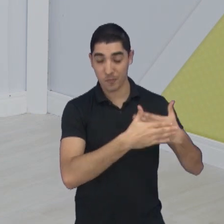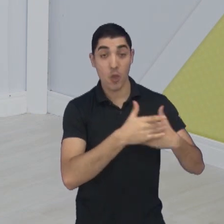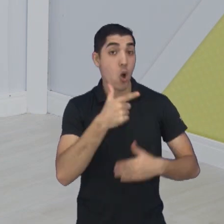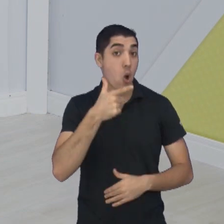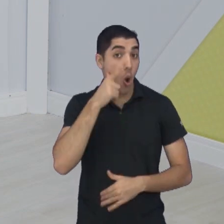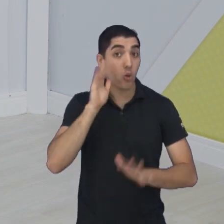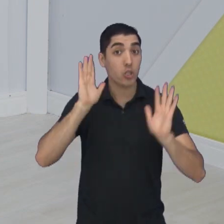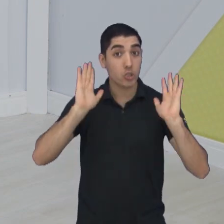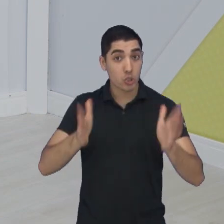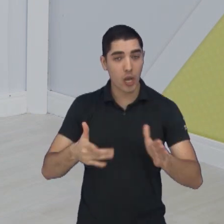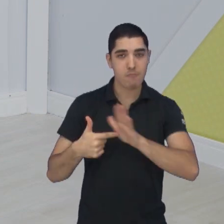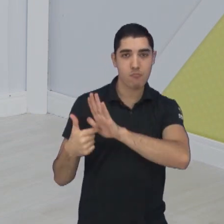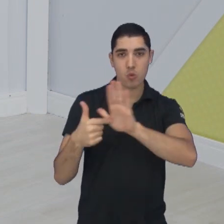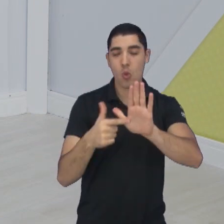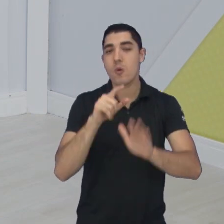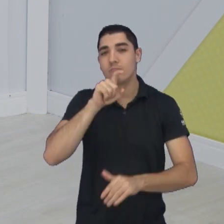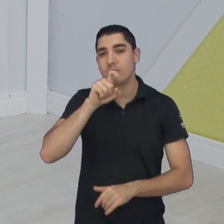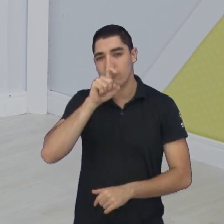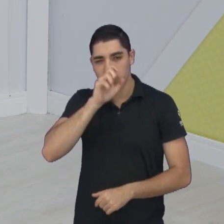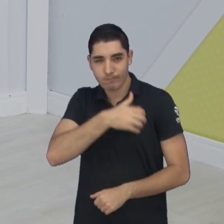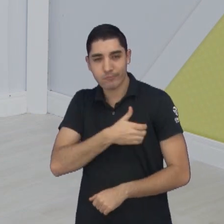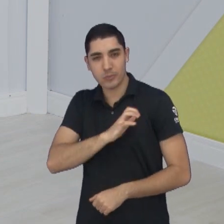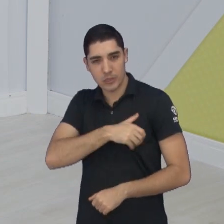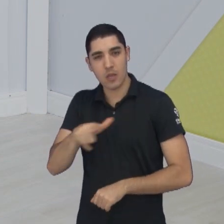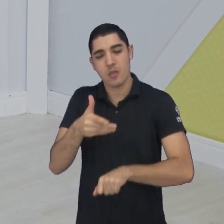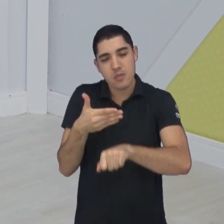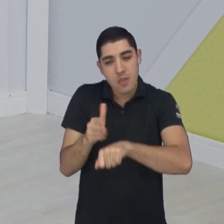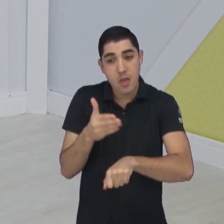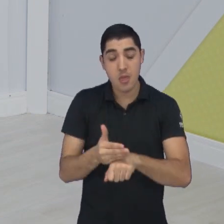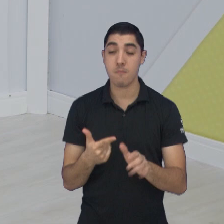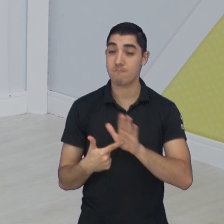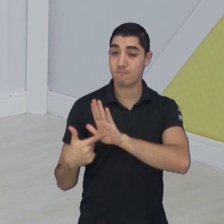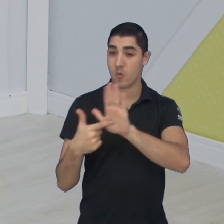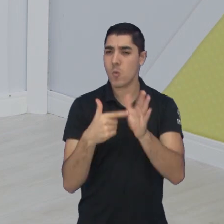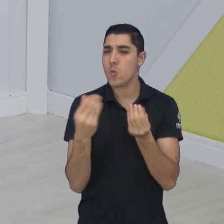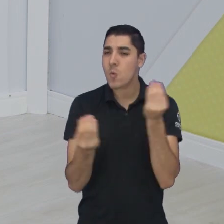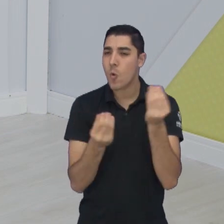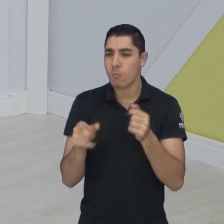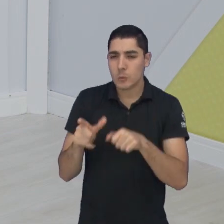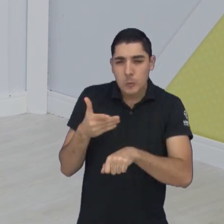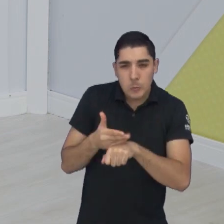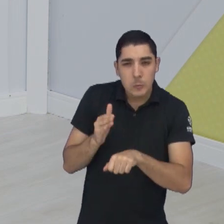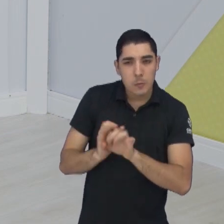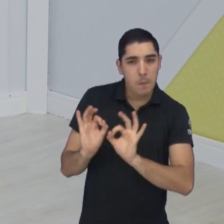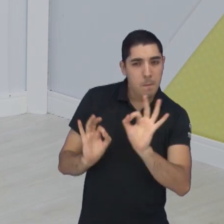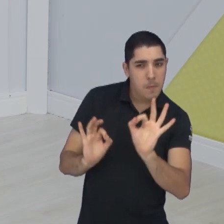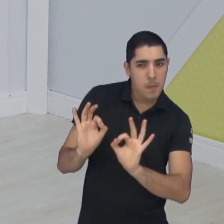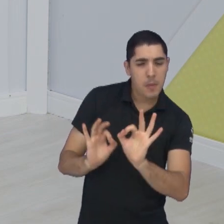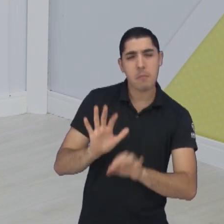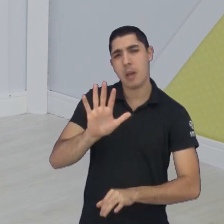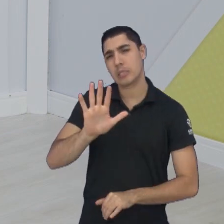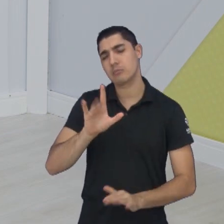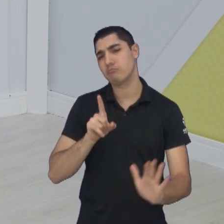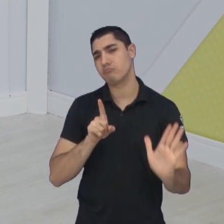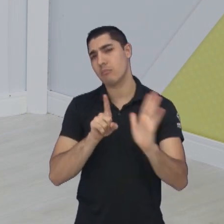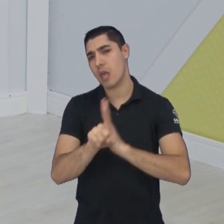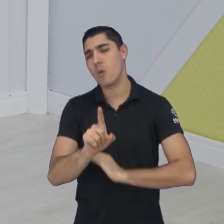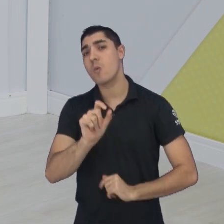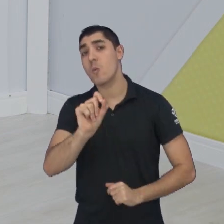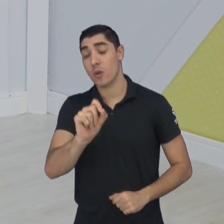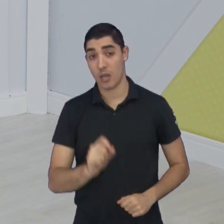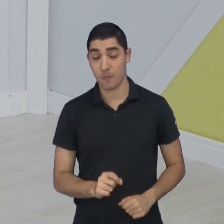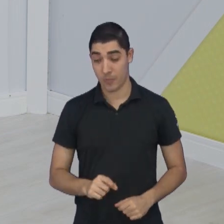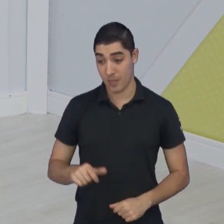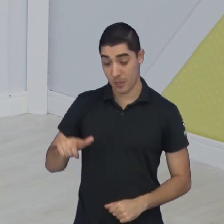para a imprensa saber como é que está a preparação da equipe. E a pergunta que fica é, será que pelo fato do líder